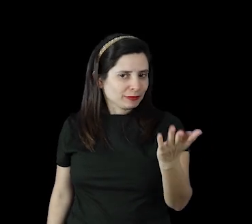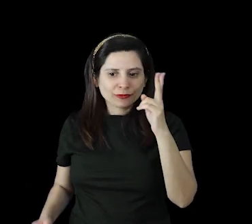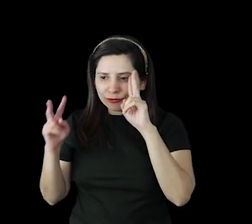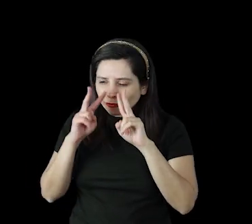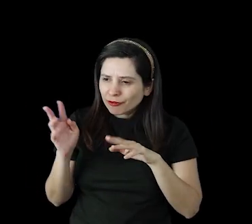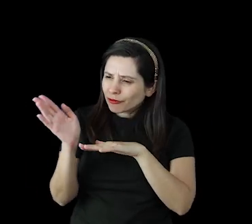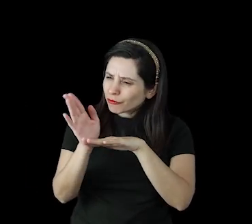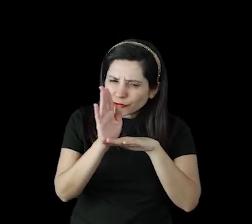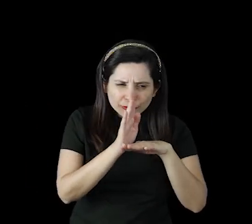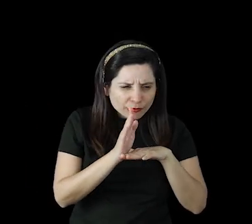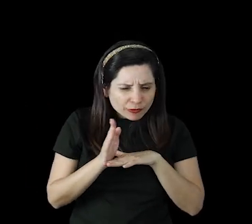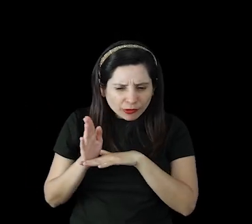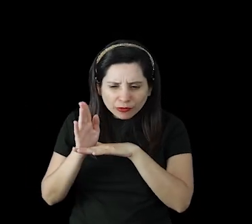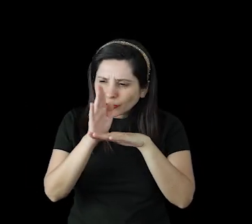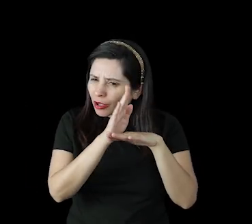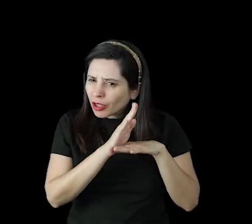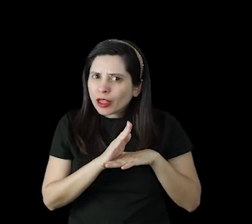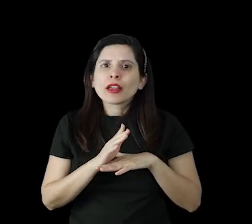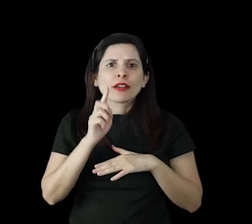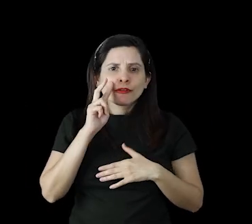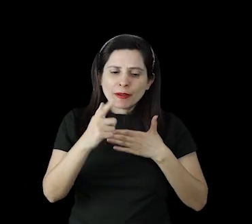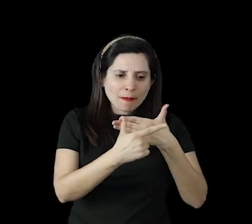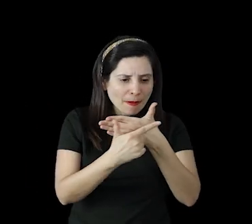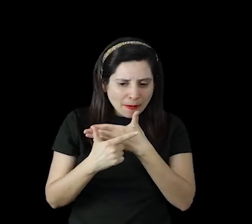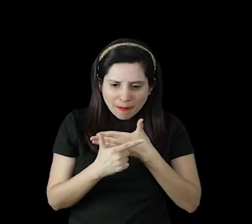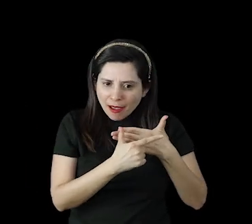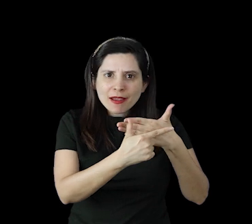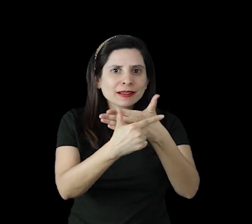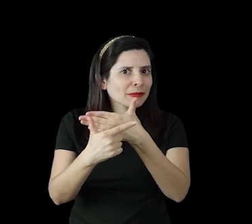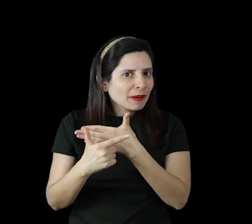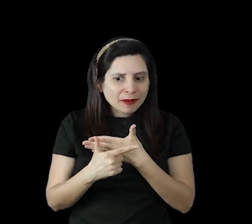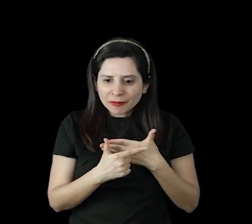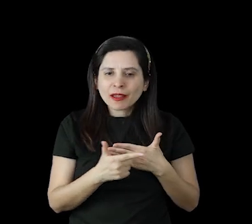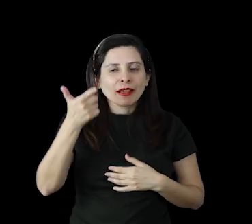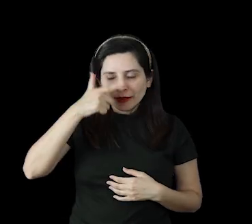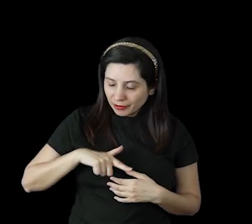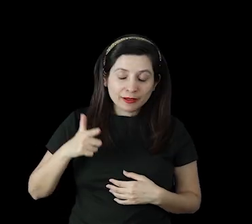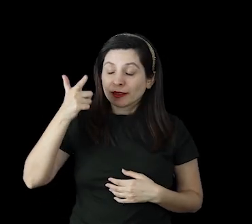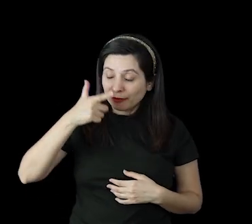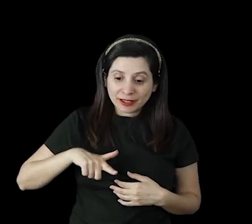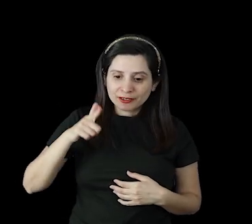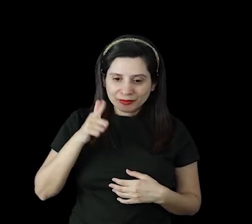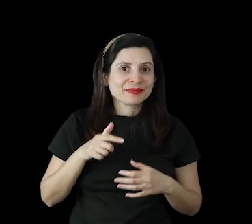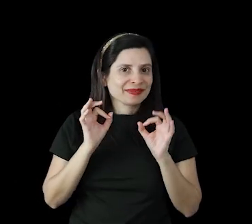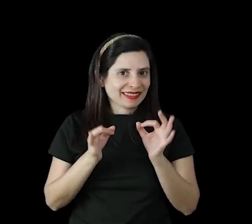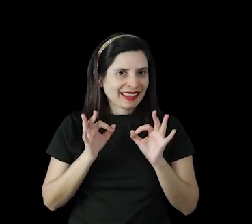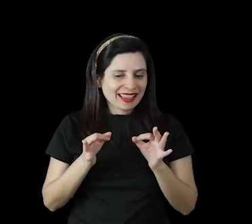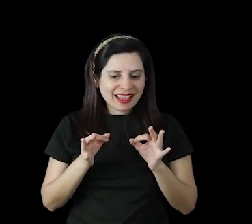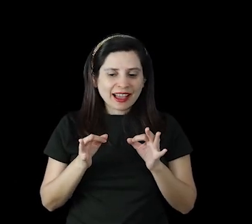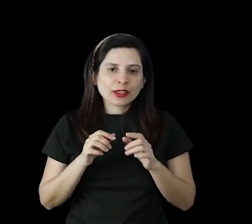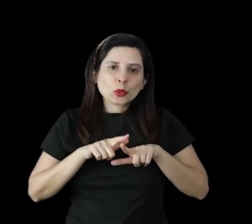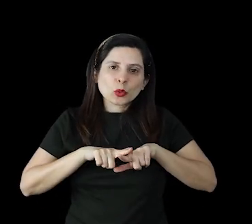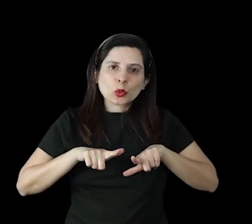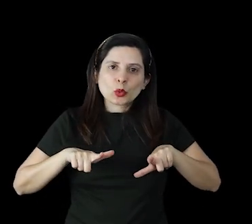muitos filmes, e aí a gente vê certos papéis, e aí esses papéis eles começam a ser repetidos, né, e aí eles se